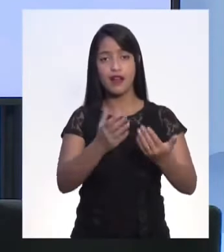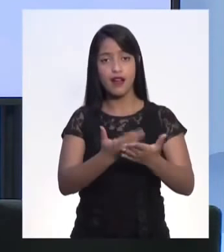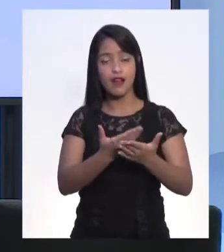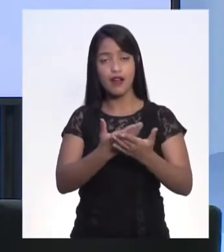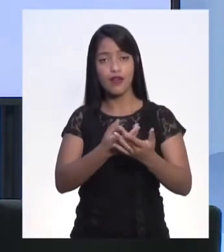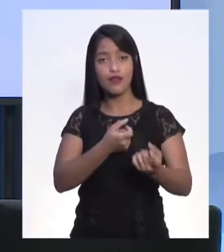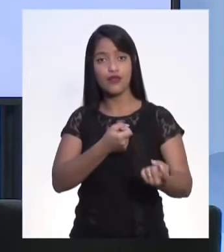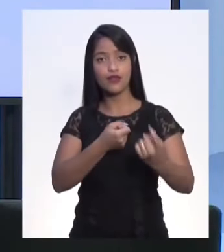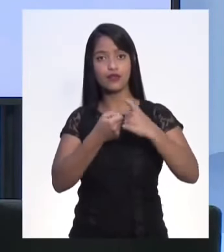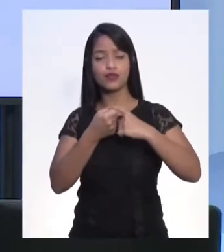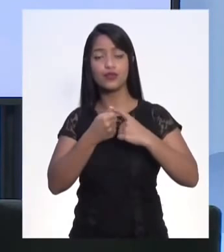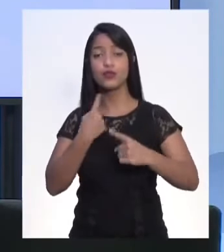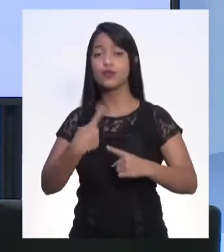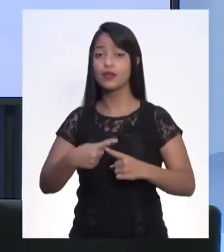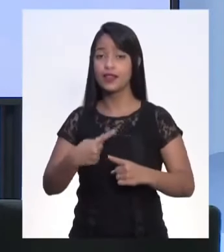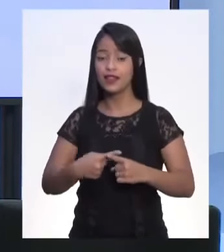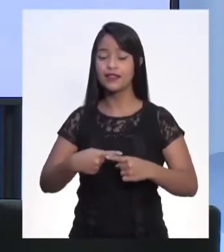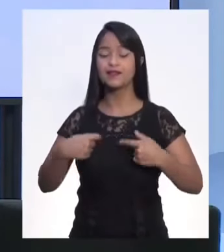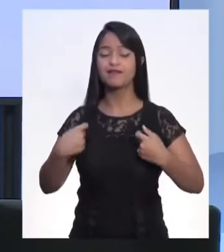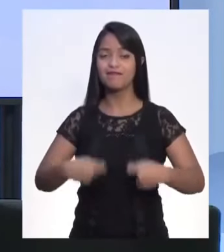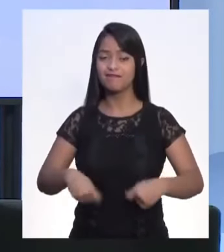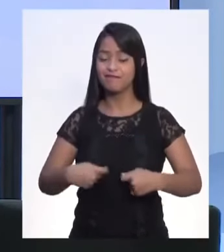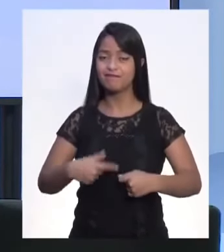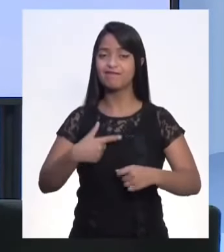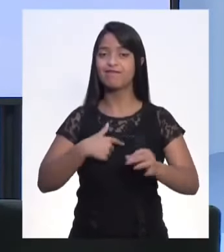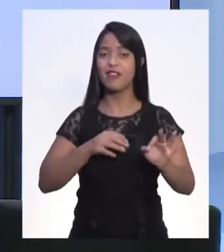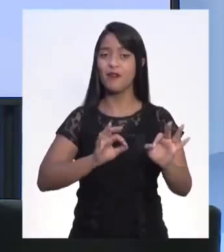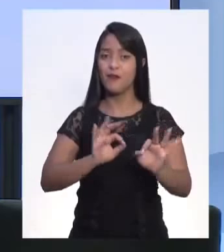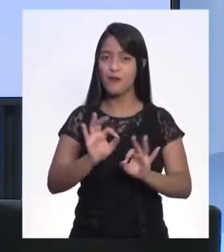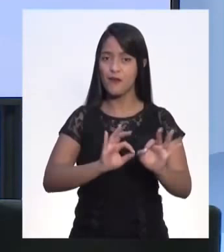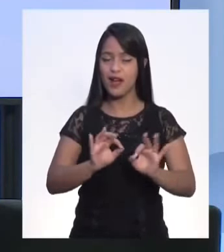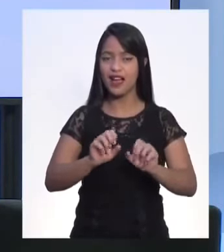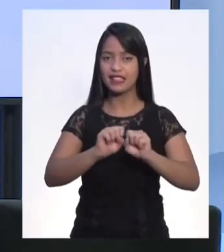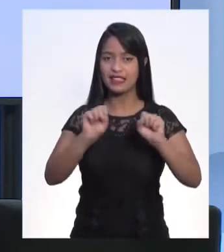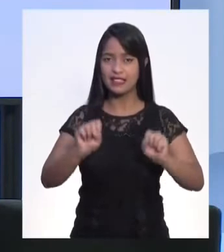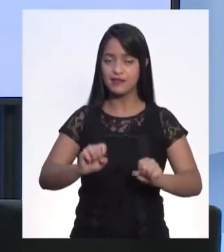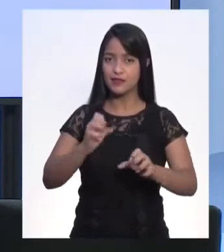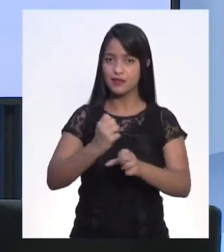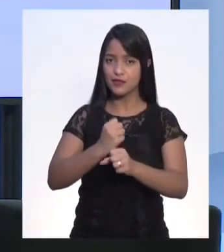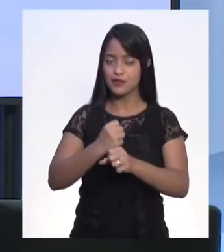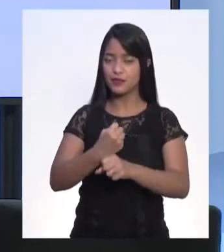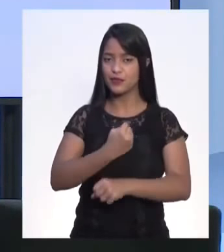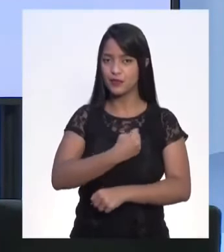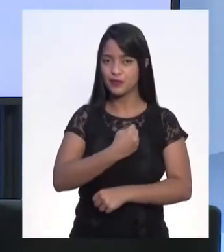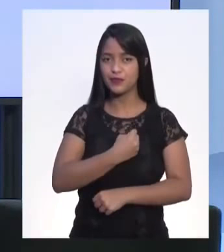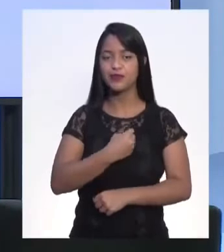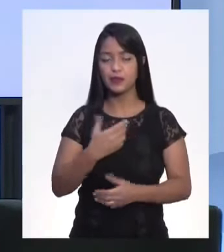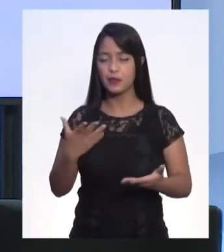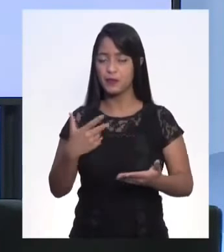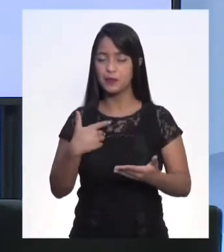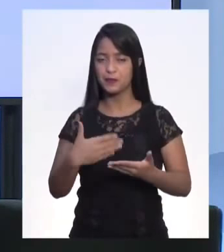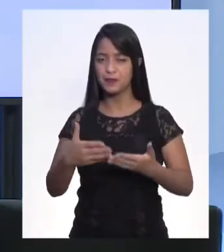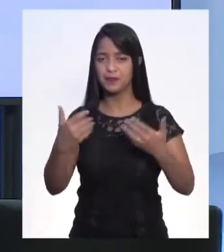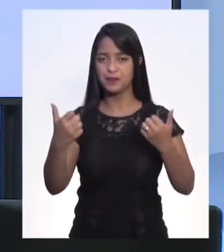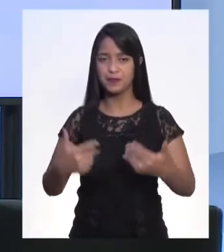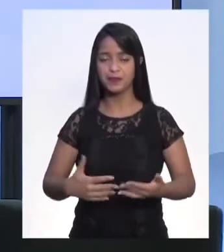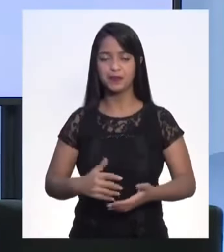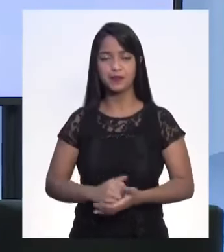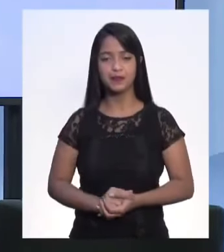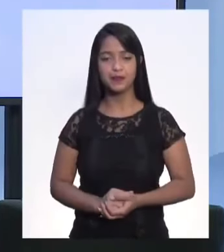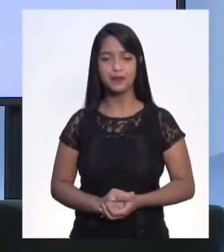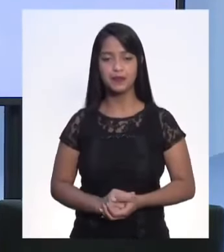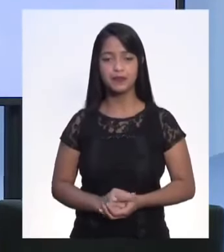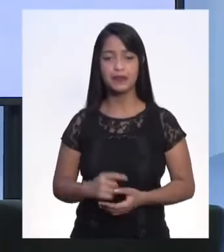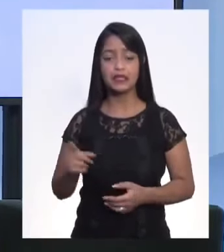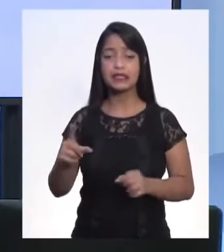conta de ajustes justamente nesse sistema de numeração que a gente vai fazer os comentários com com pessoal o sistema